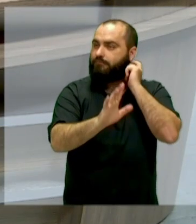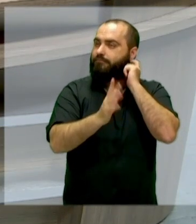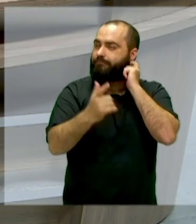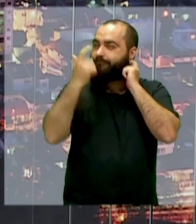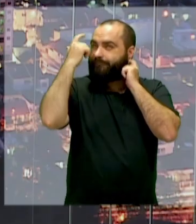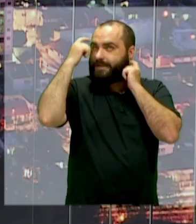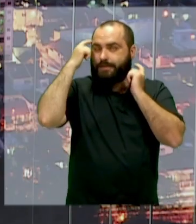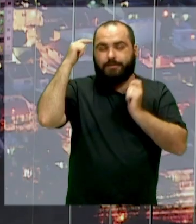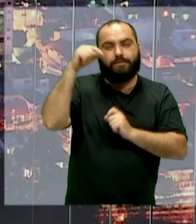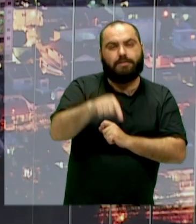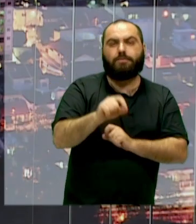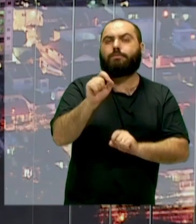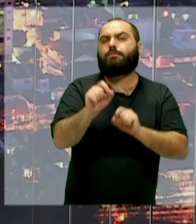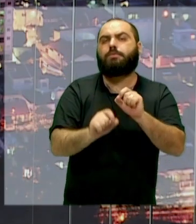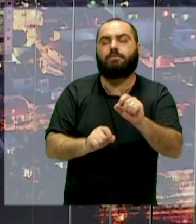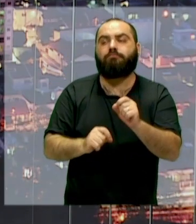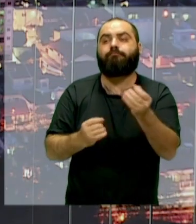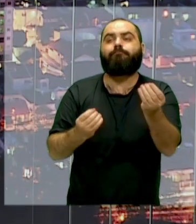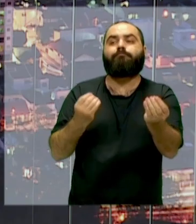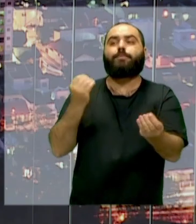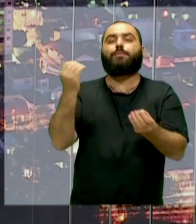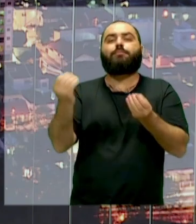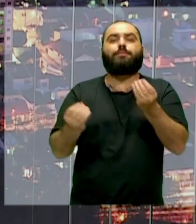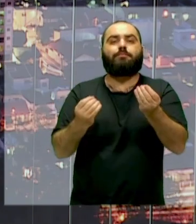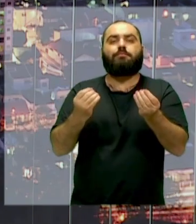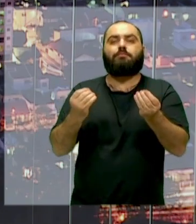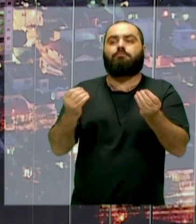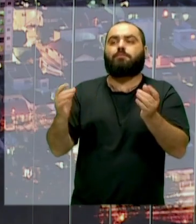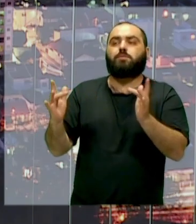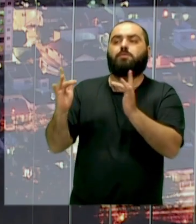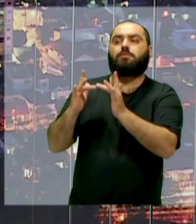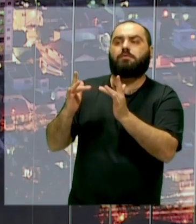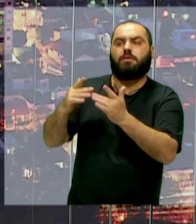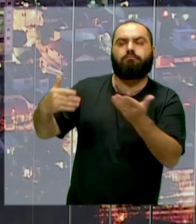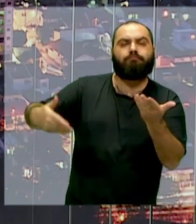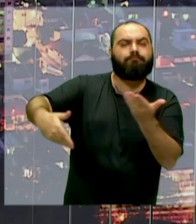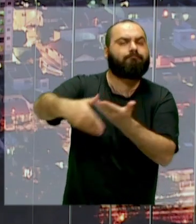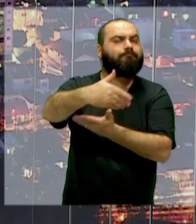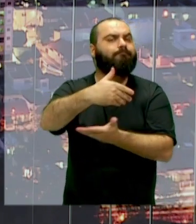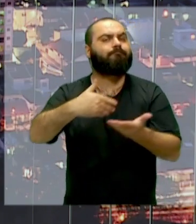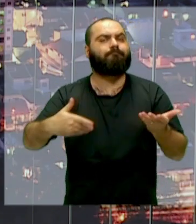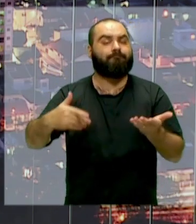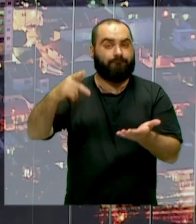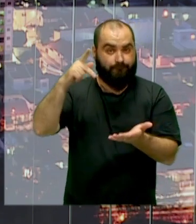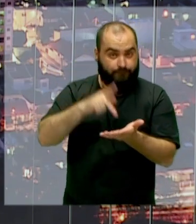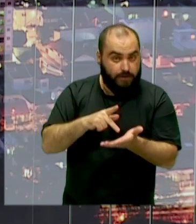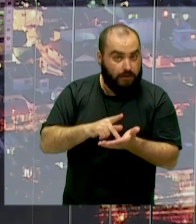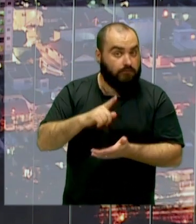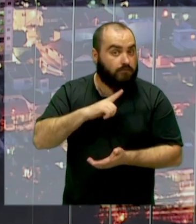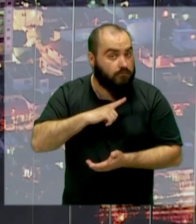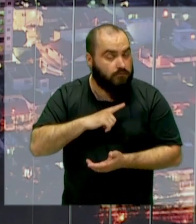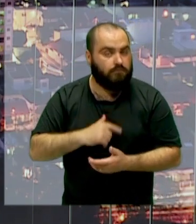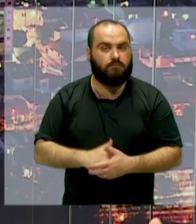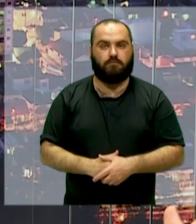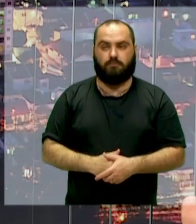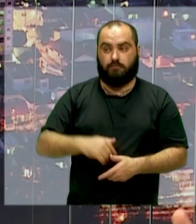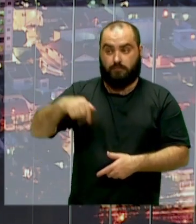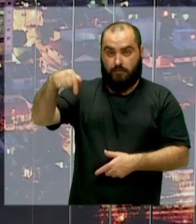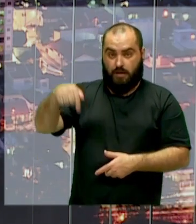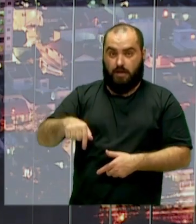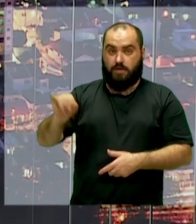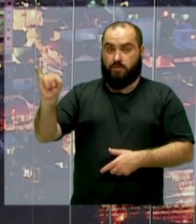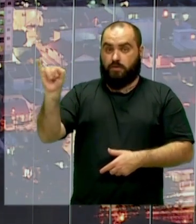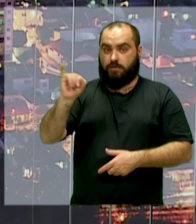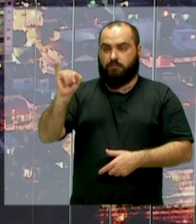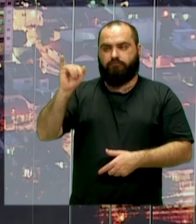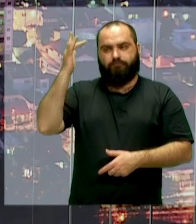programado de como é que se dá essa integração e se ela realmente se dá porque por exemplo tem aqui em Itajaí